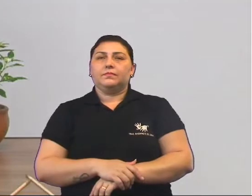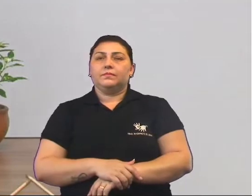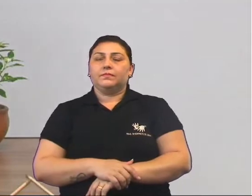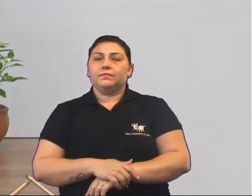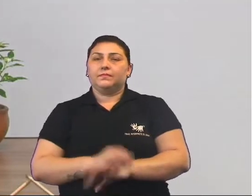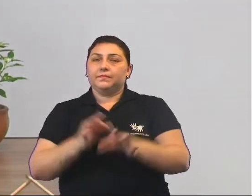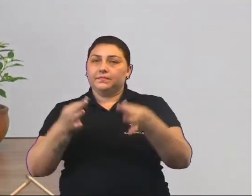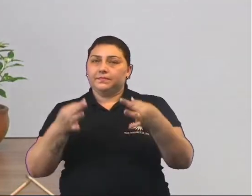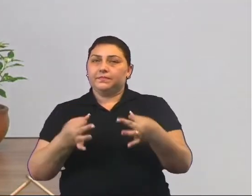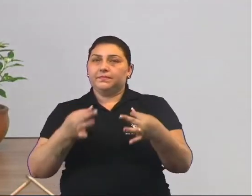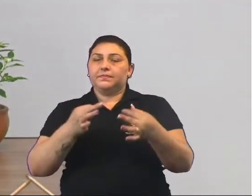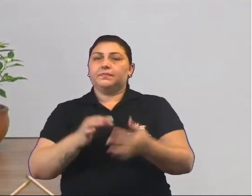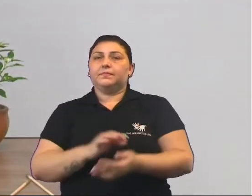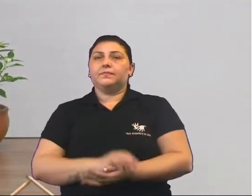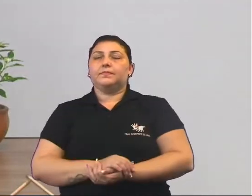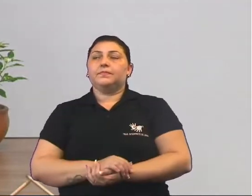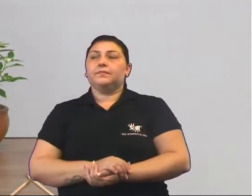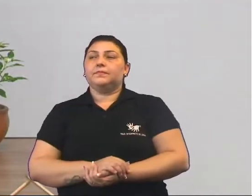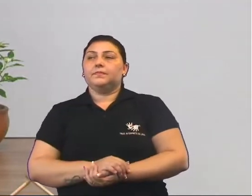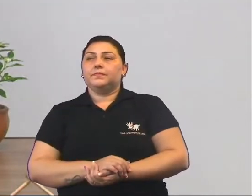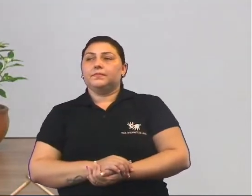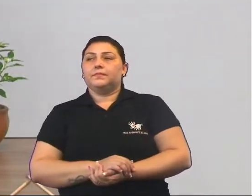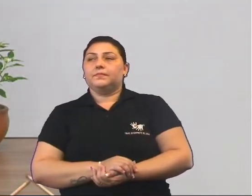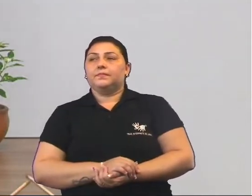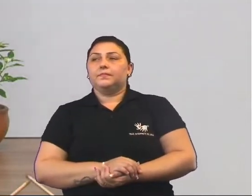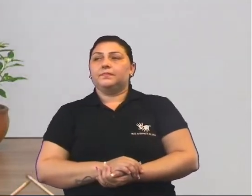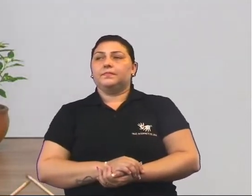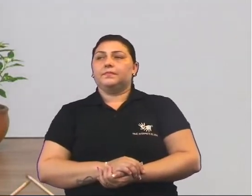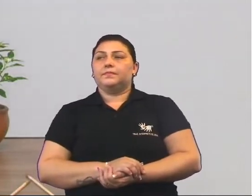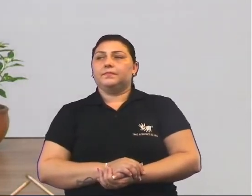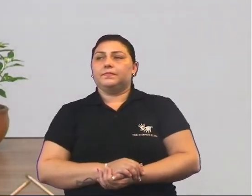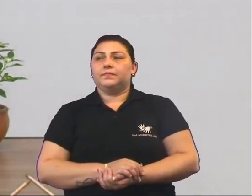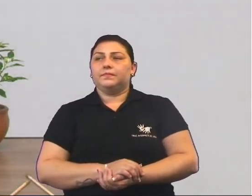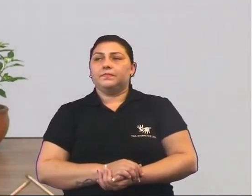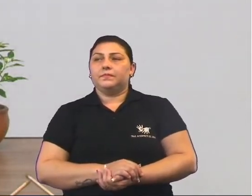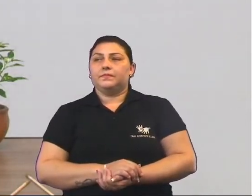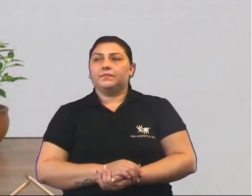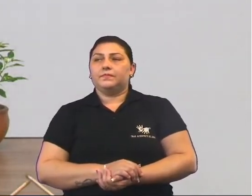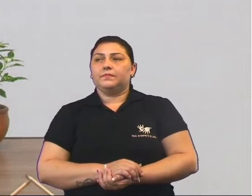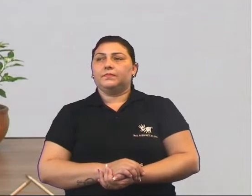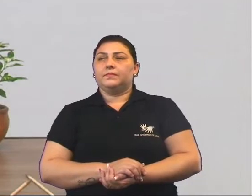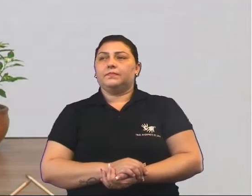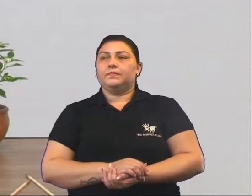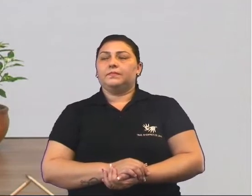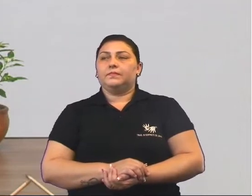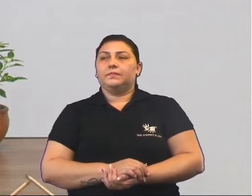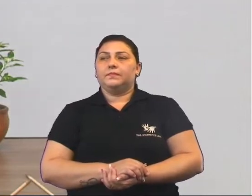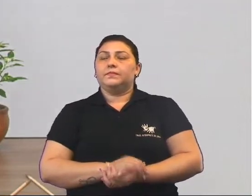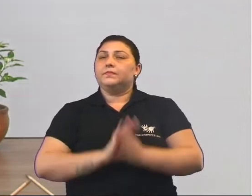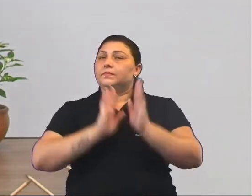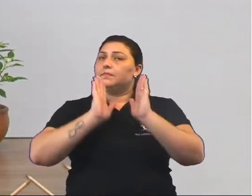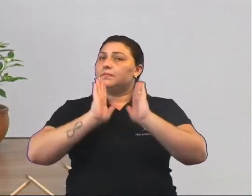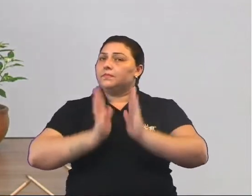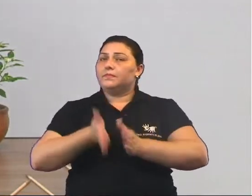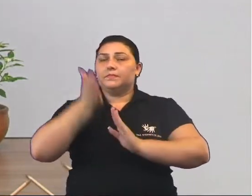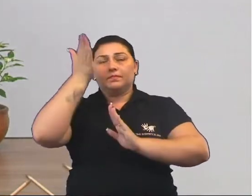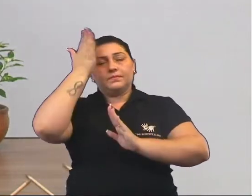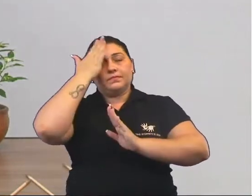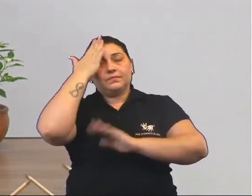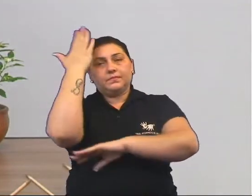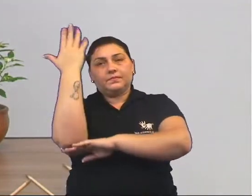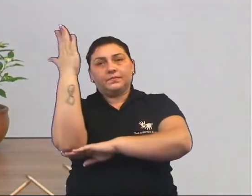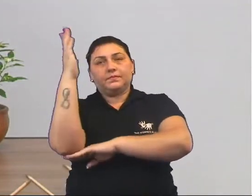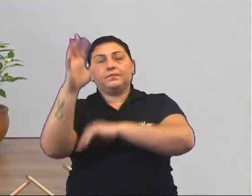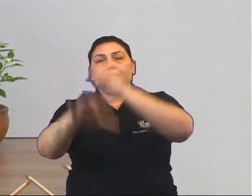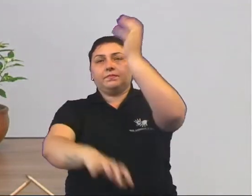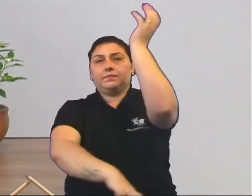Certo? Vou colar mais uma folha. Certo? Então, nós já sabemos que as plantas